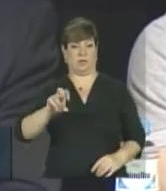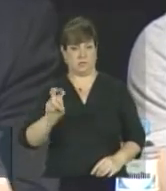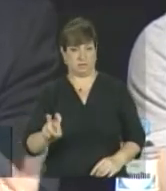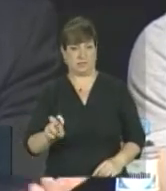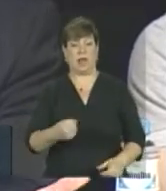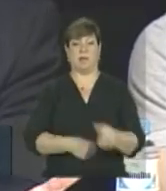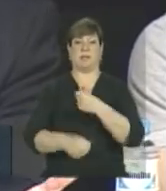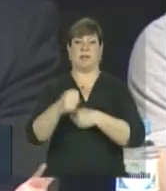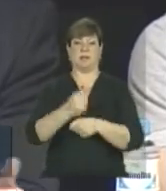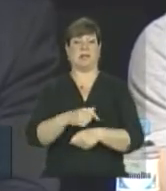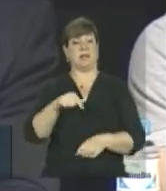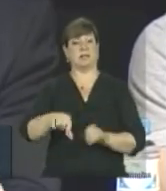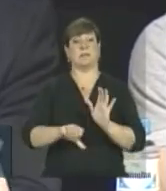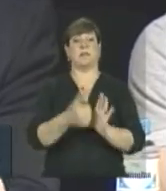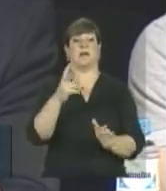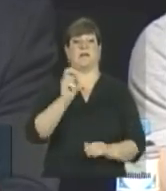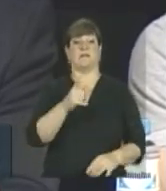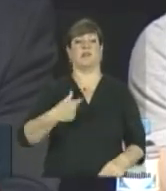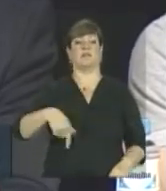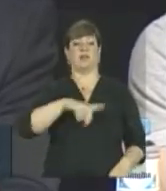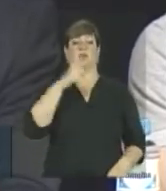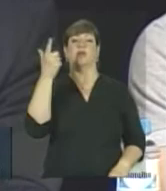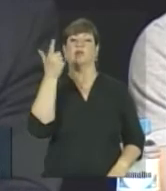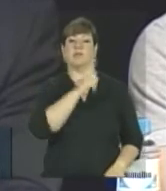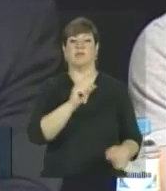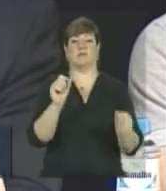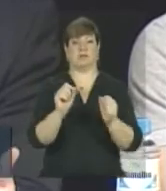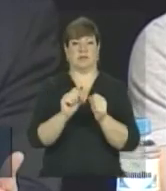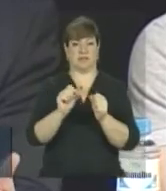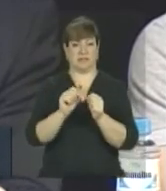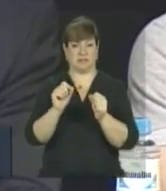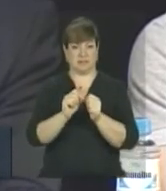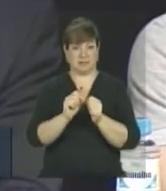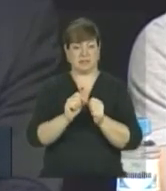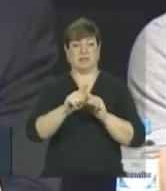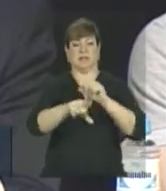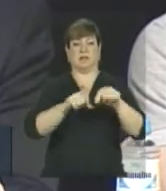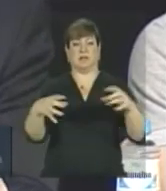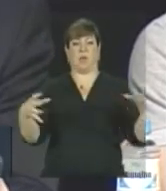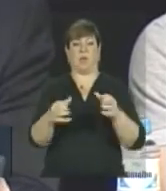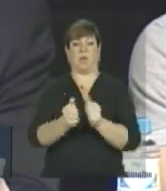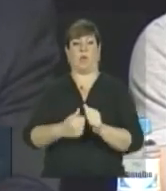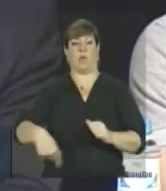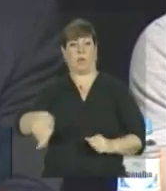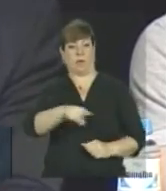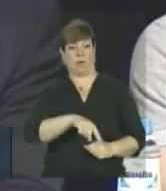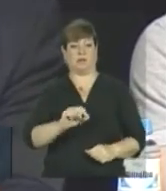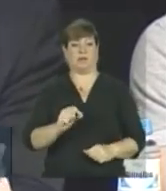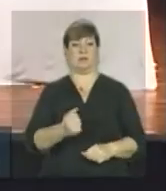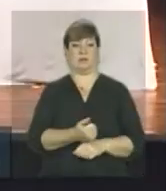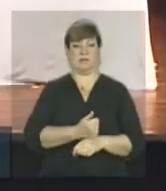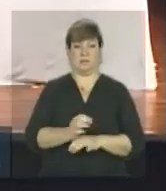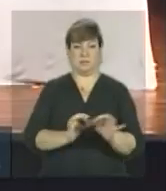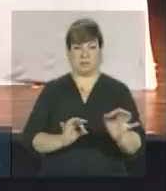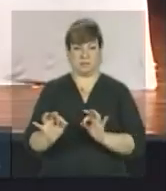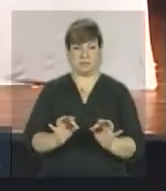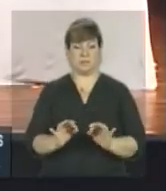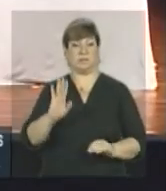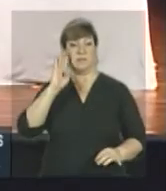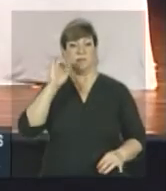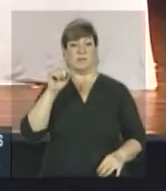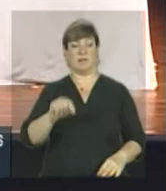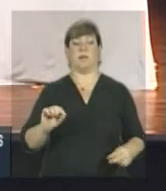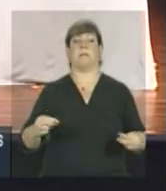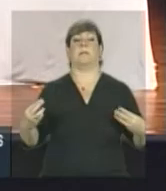e essa é a primeira vez que nós conseguimos fazer, então, uma seleção com esses aprimoramentos. Basicamente, o Ministério do Esporte